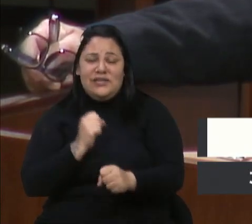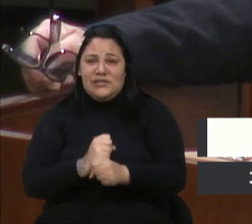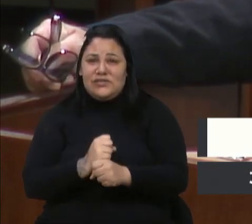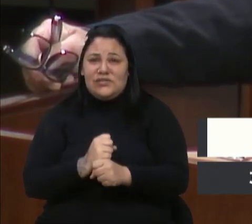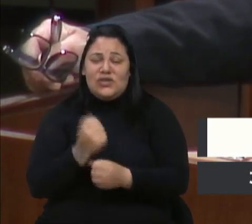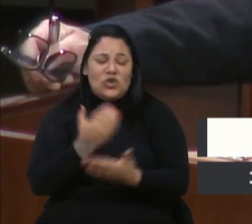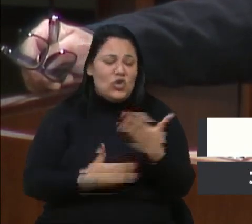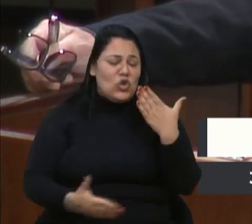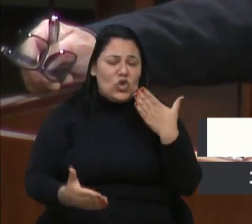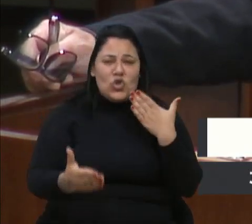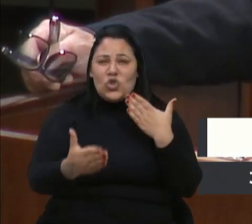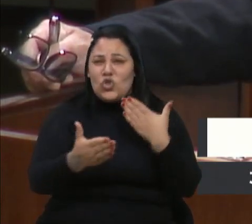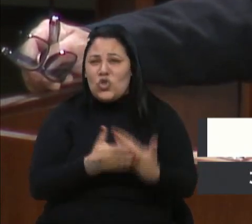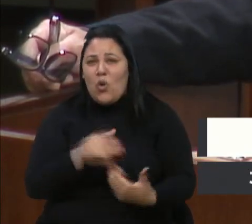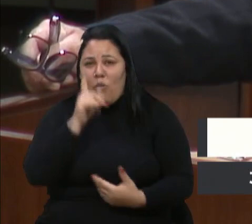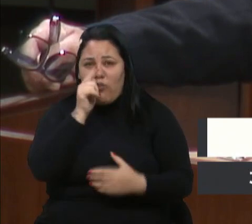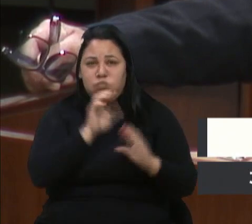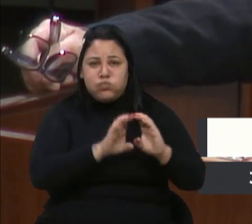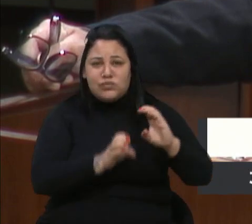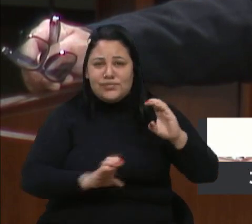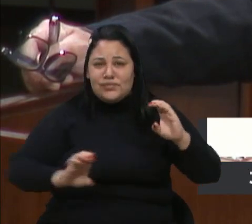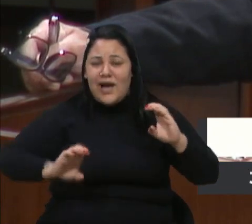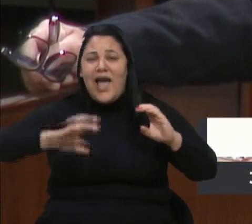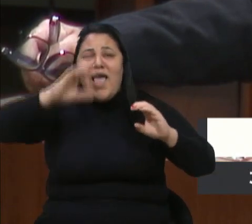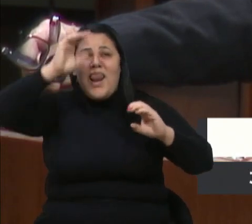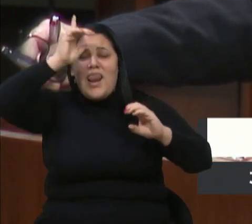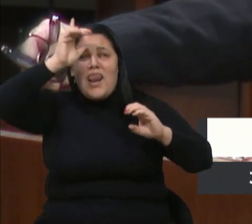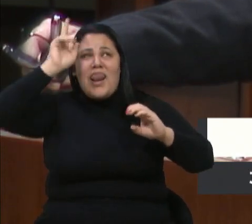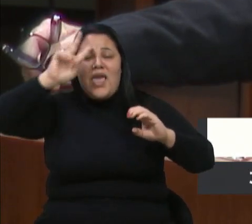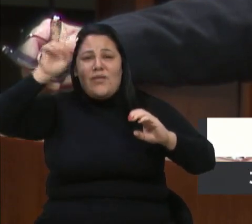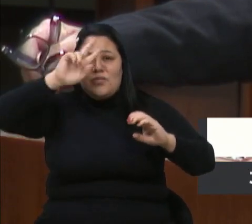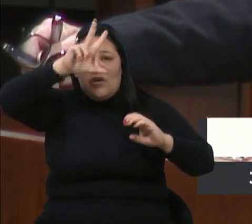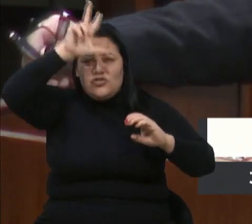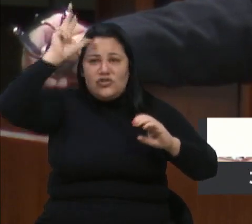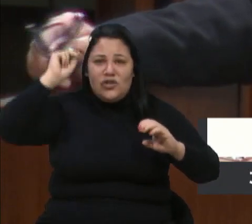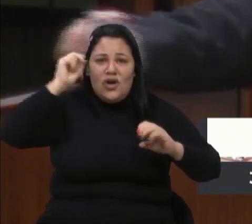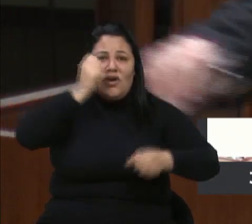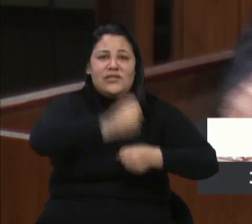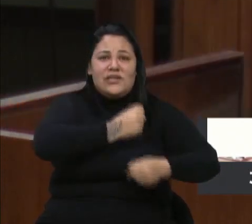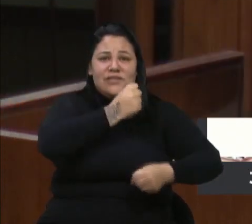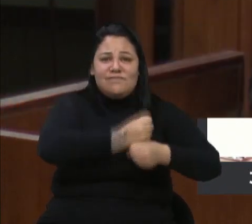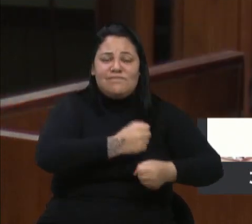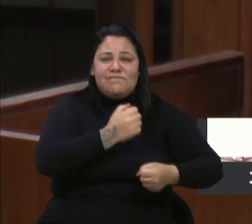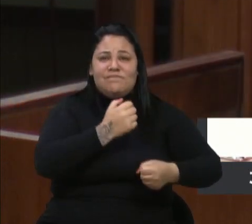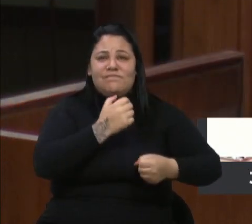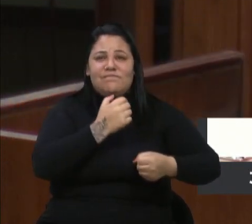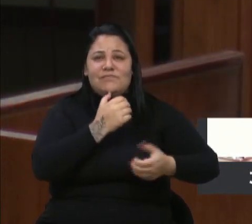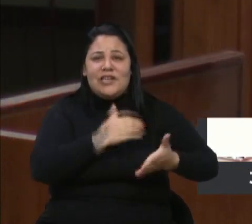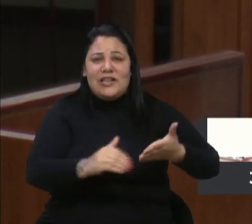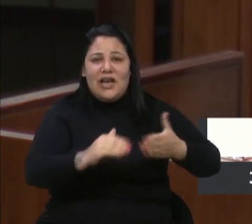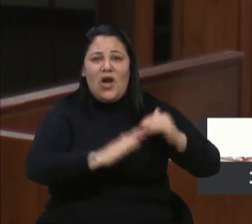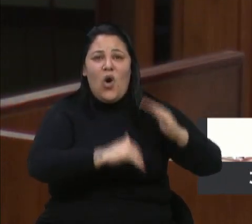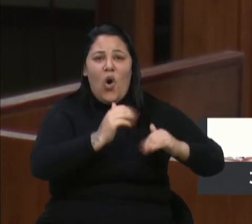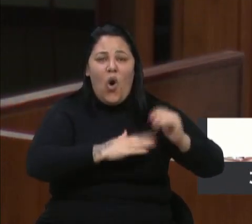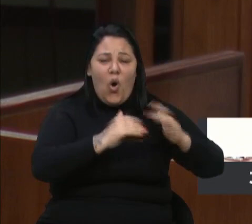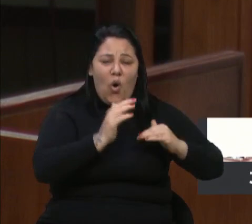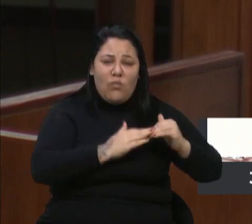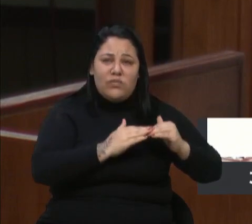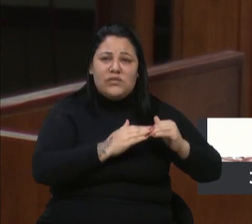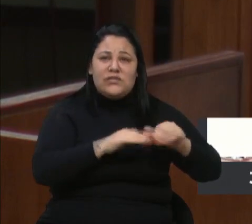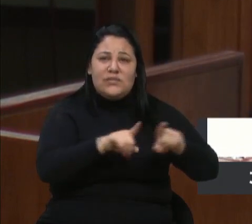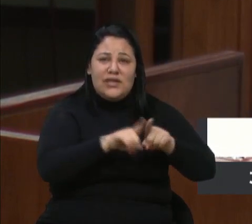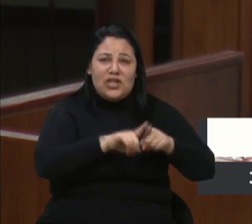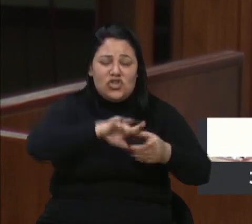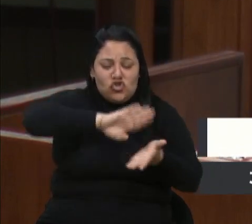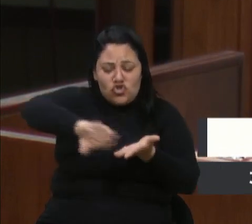todo o saneamento. Eu lembro que o prefeito Adiló era o secretário de obras, nós retiramos todo o saneamento